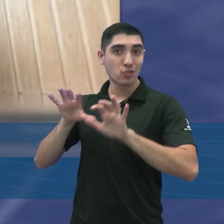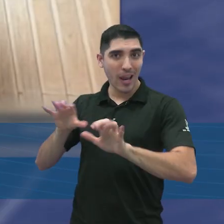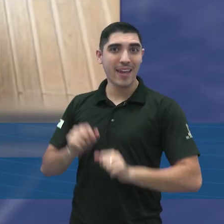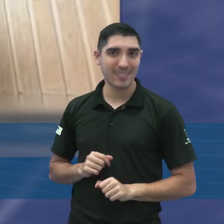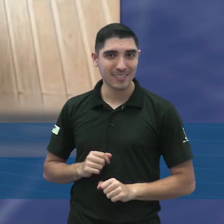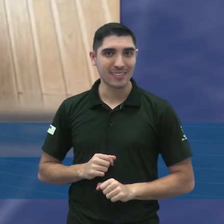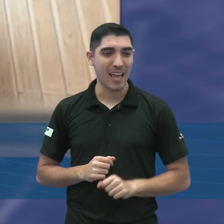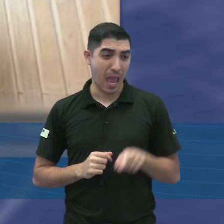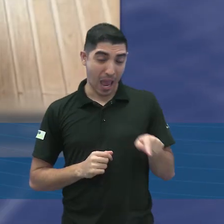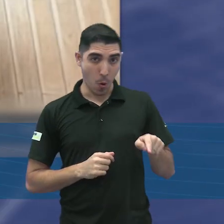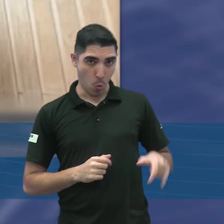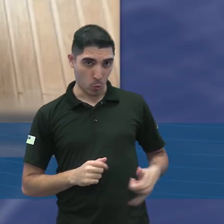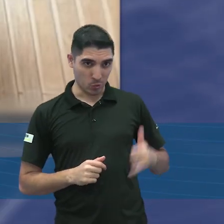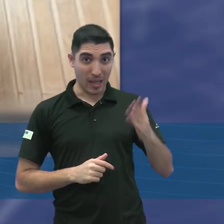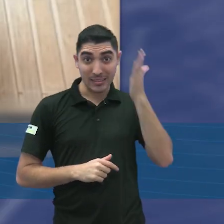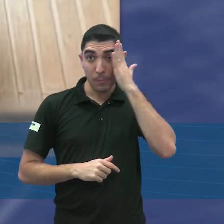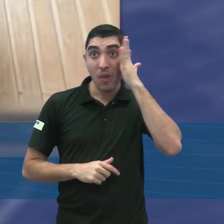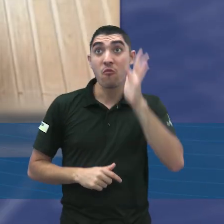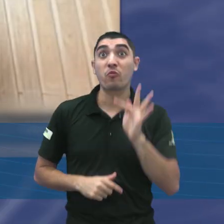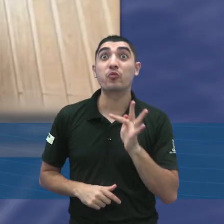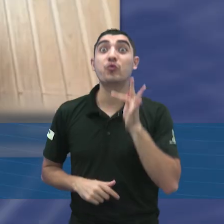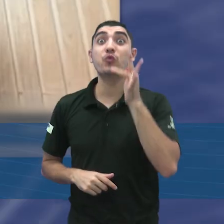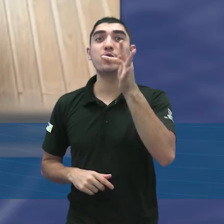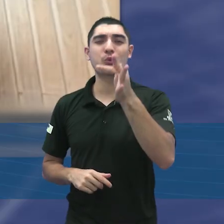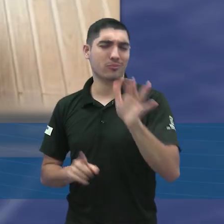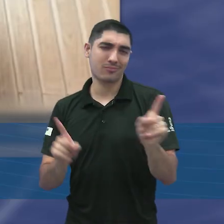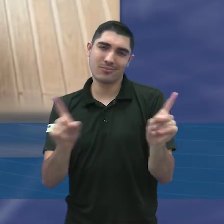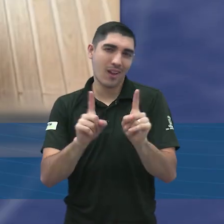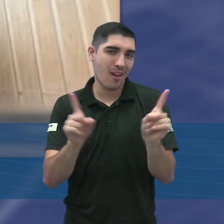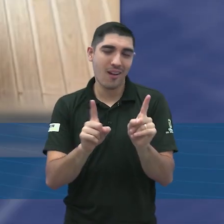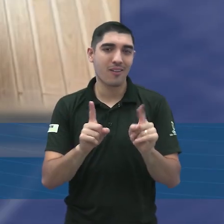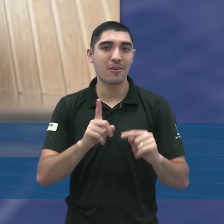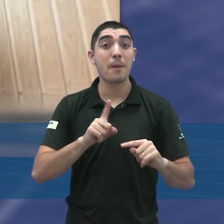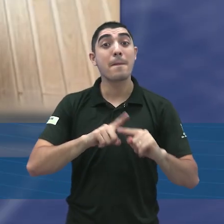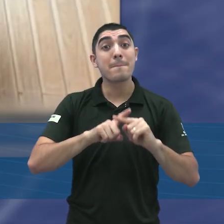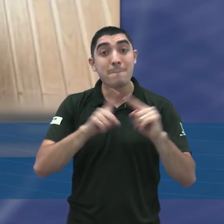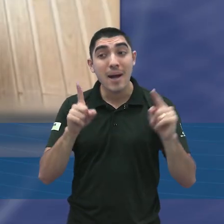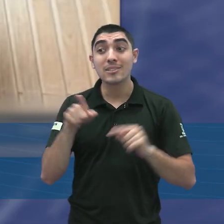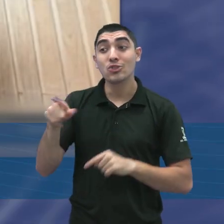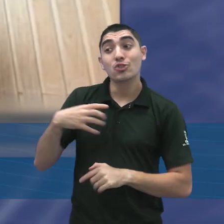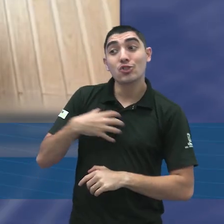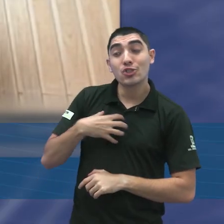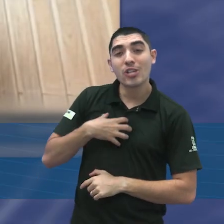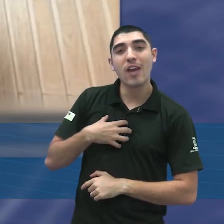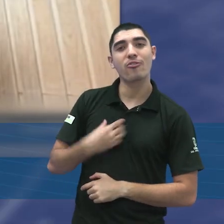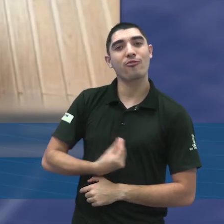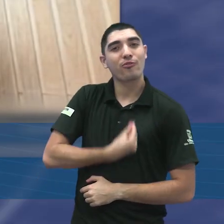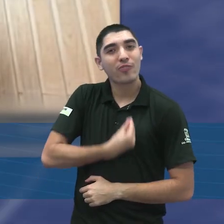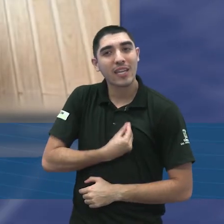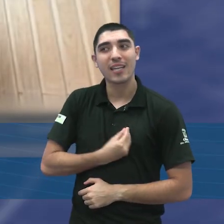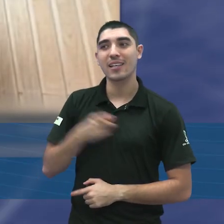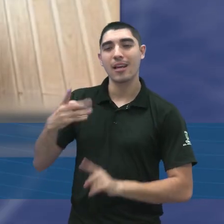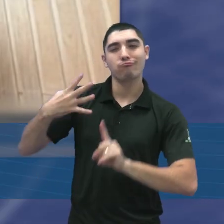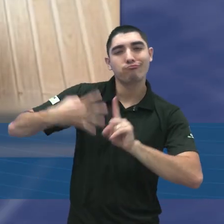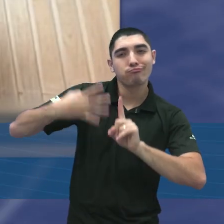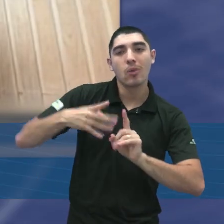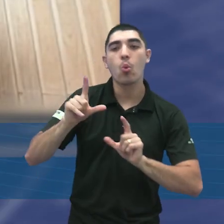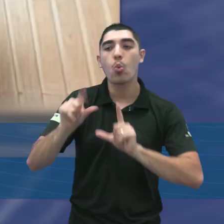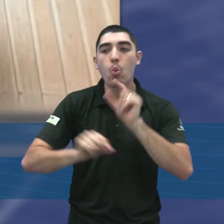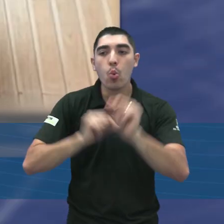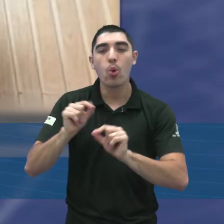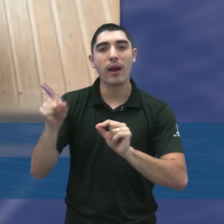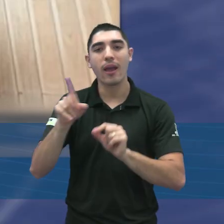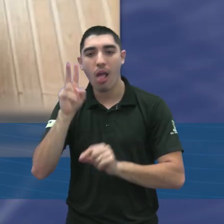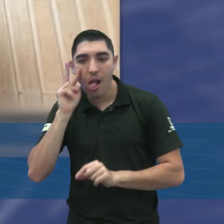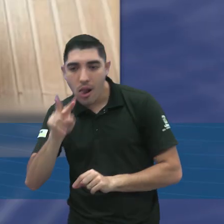ele não é vidente, né? Ele não consegue prever o que você gosta, só que a gente tem padrões pela quantidade de gente que usa, e aí